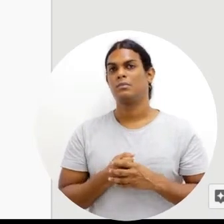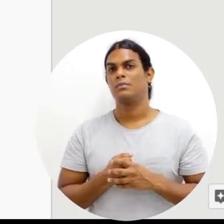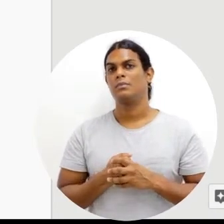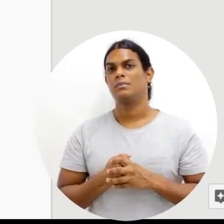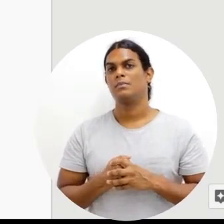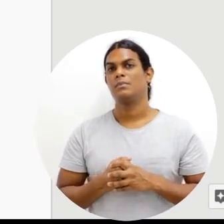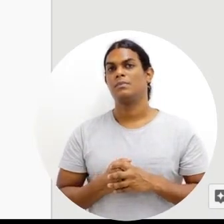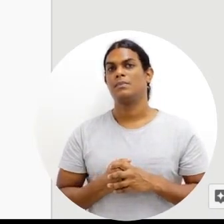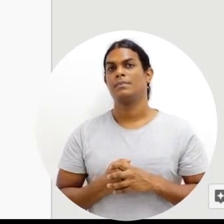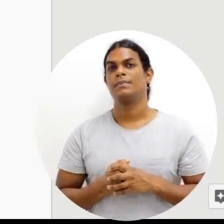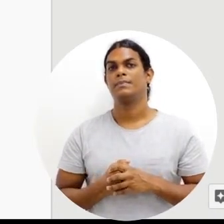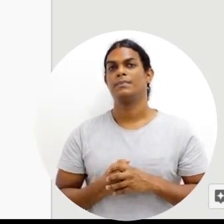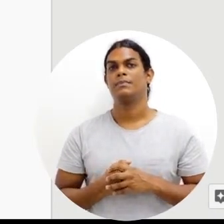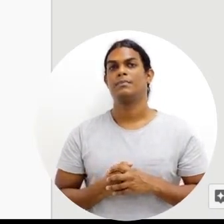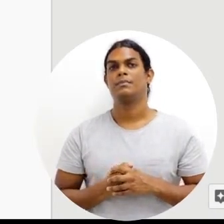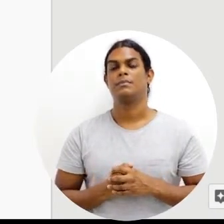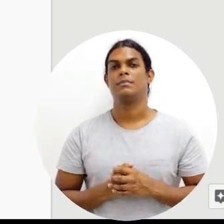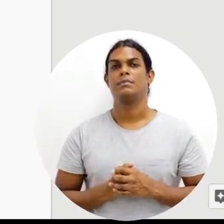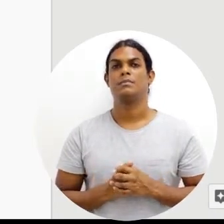tela. E